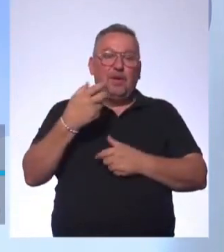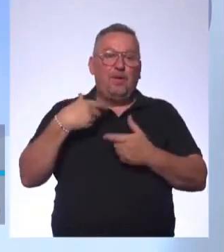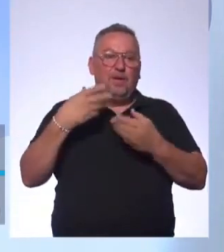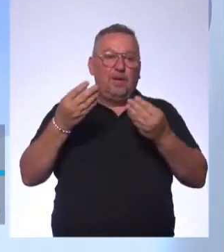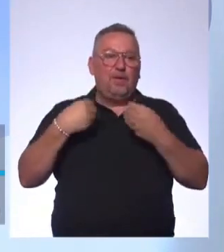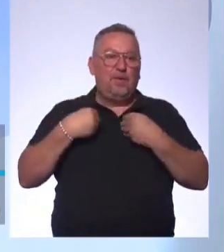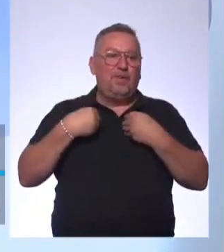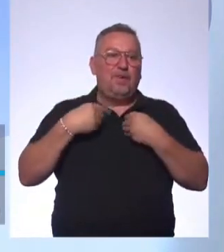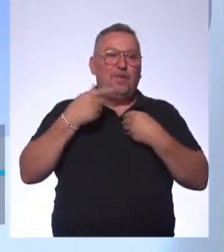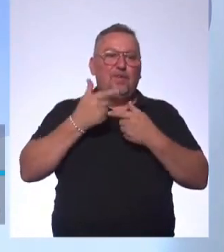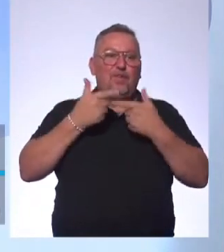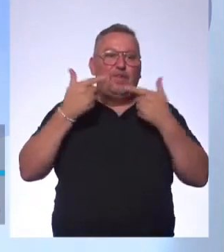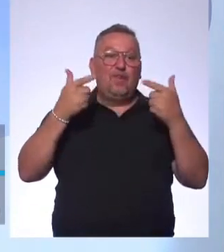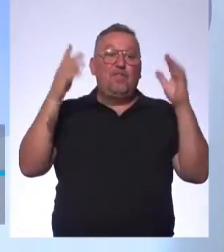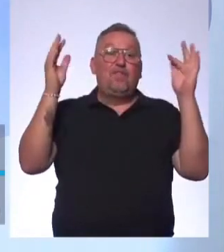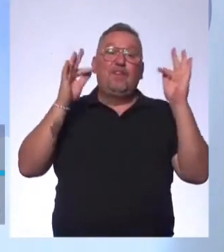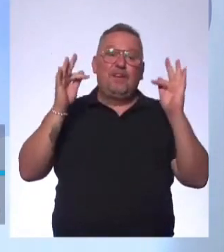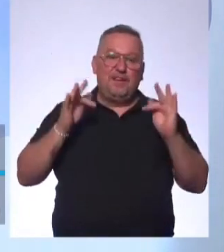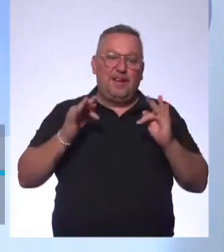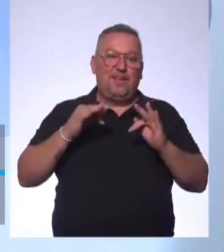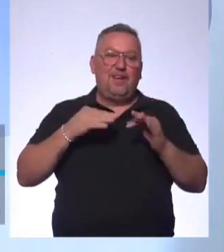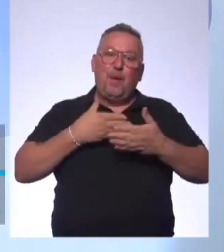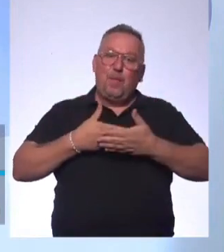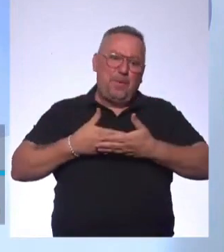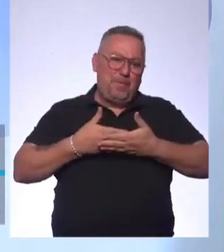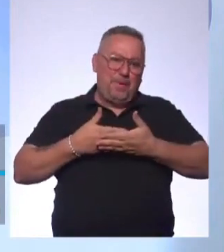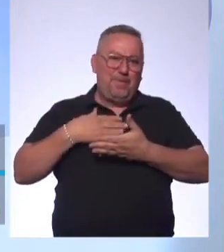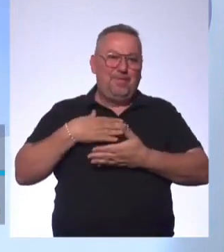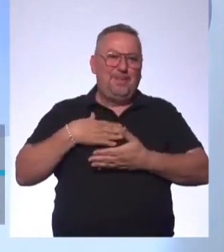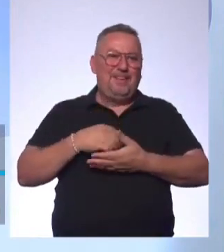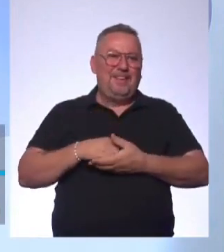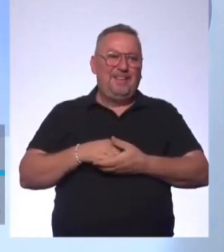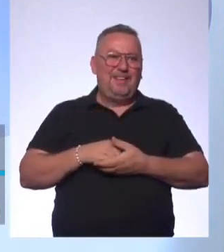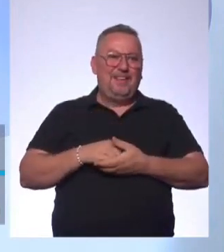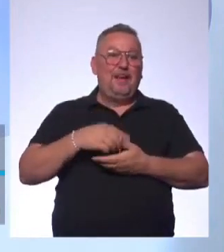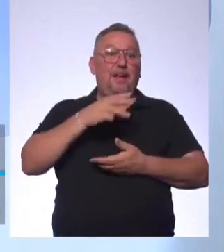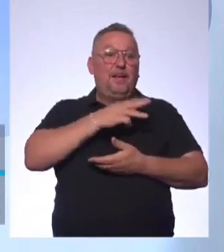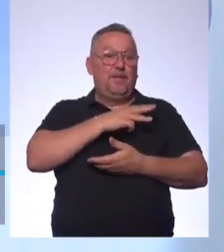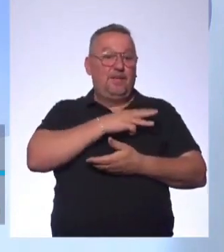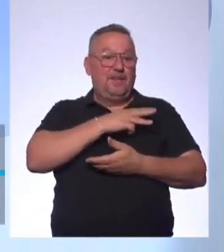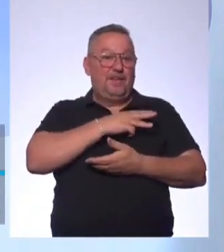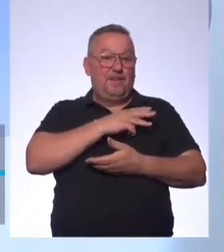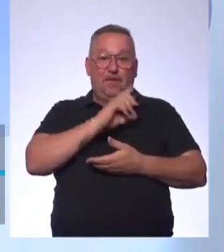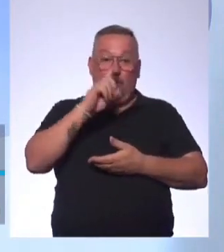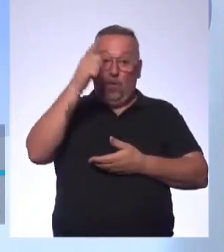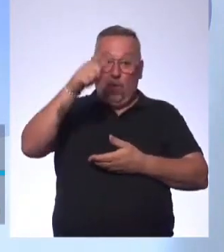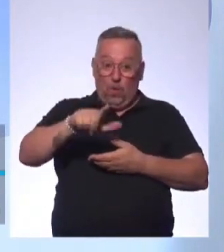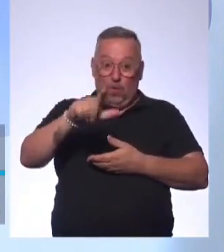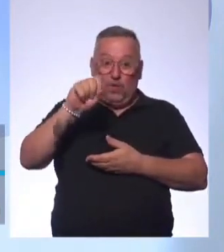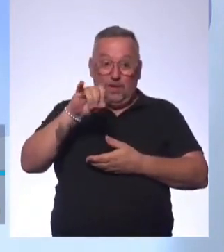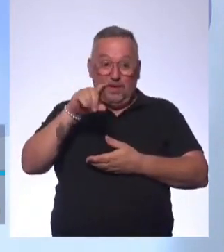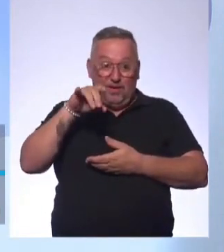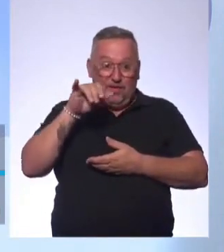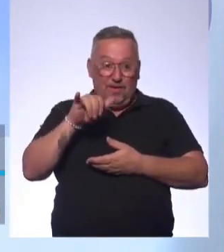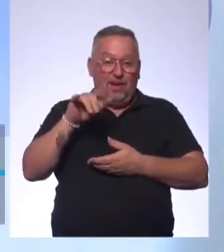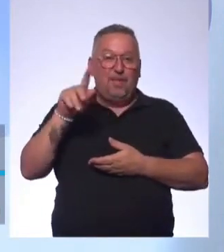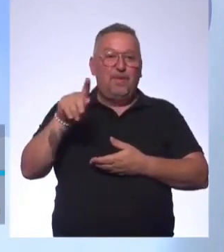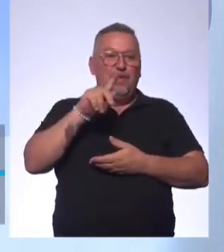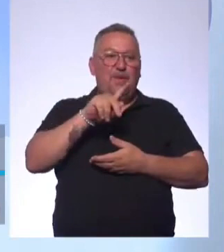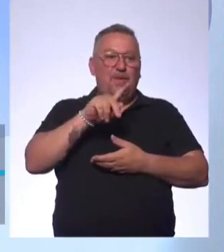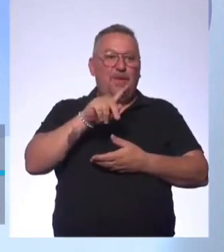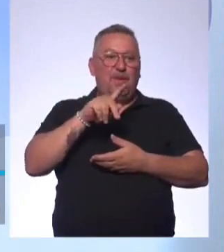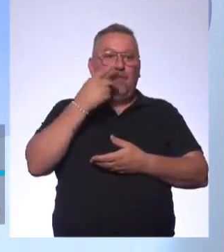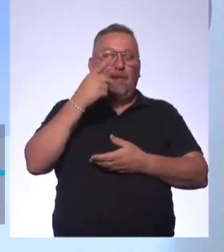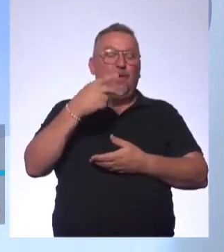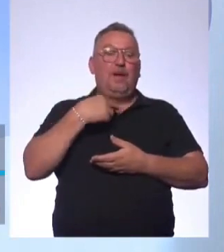trouxe nessa vida é sorte e felicidade, que ele é um neném. Né? Tem o Sidney, mas não é esse Sidney, é outro Sidney, o pro Sidney. Falou